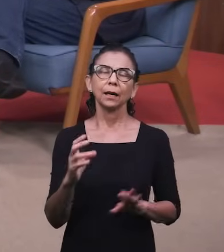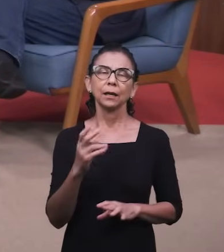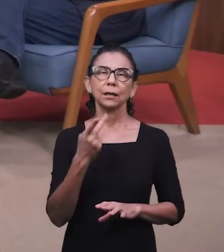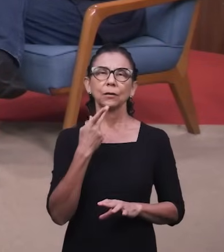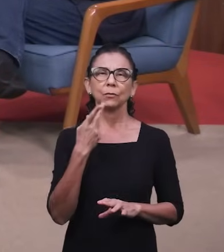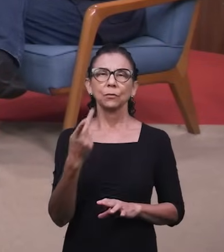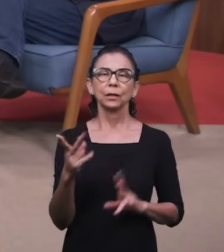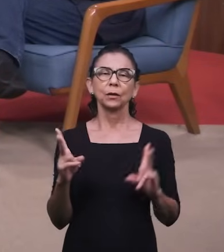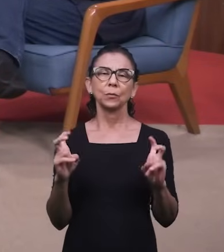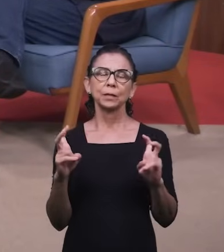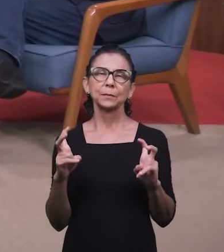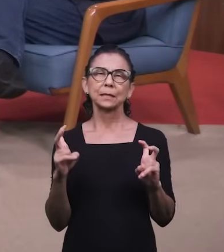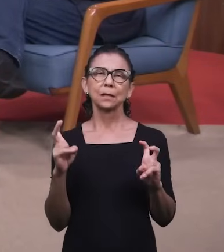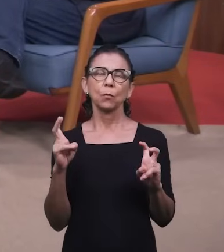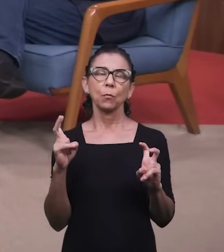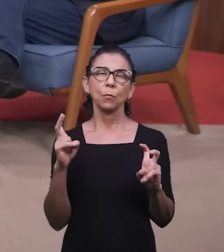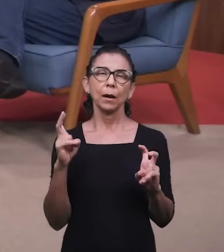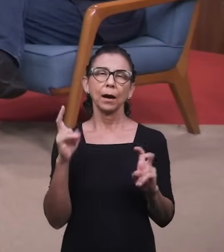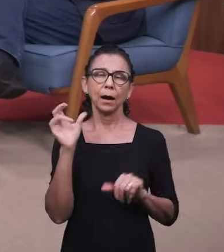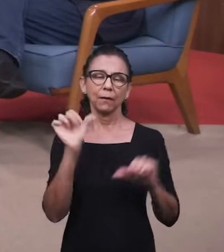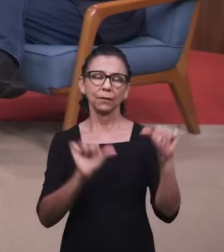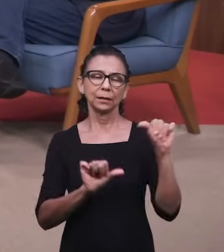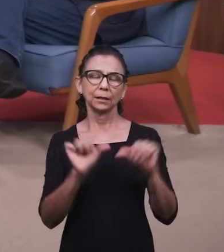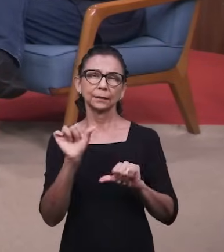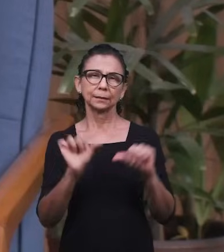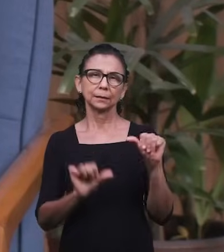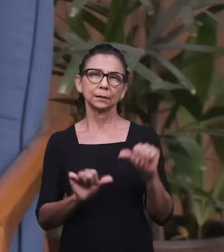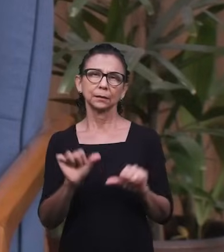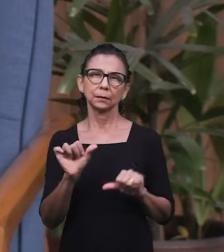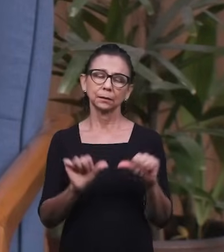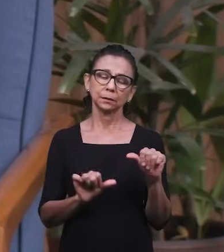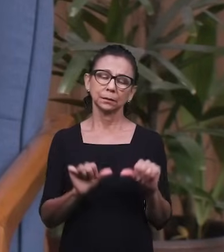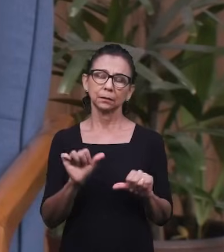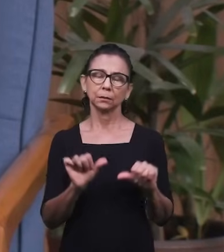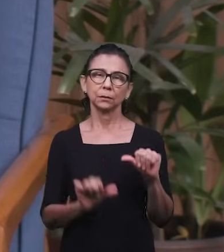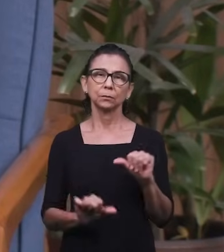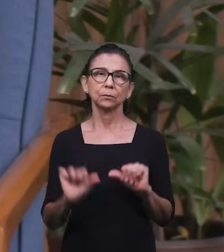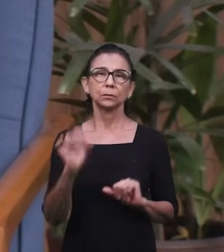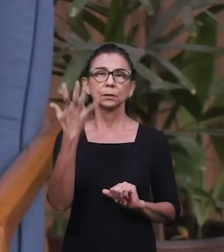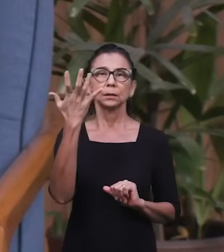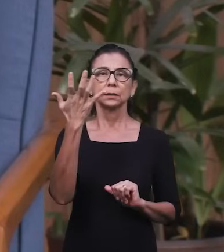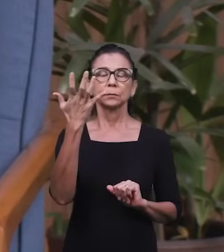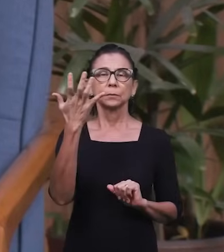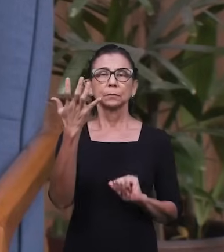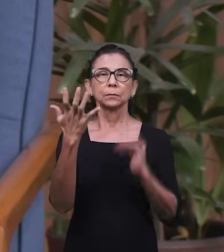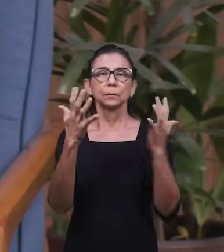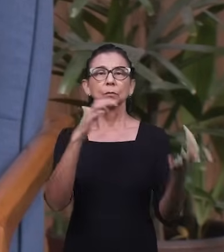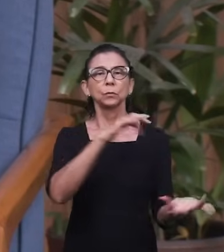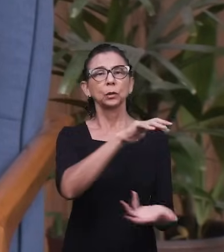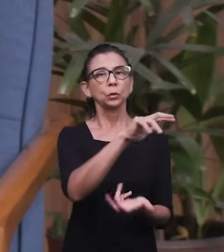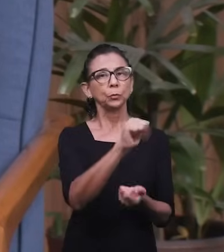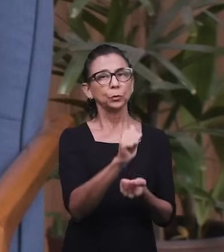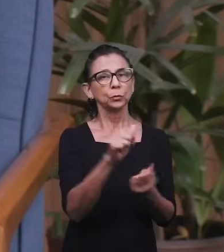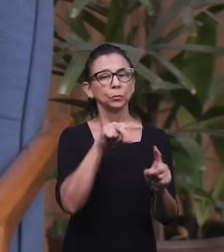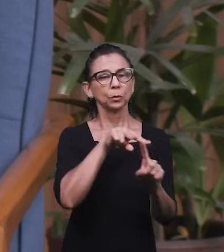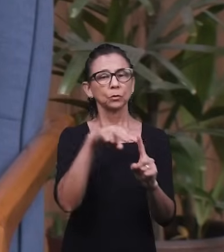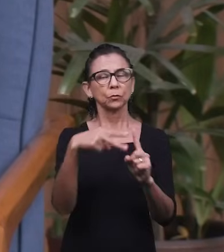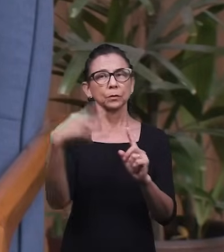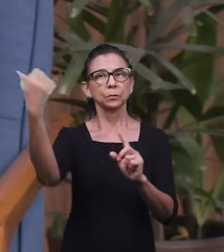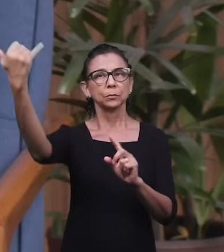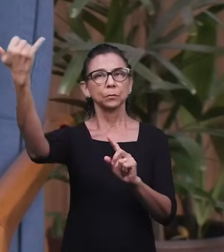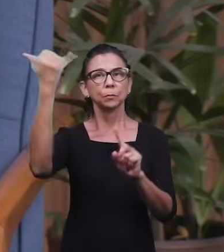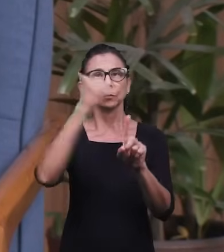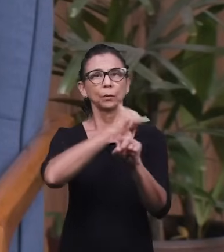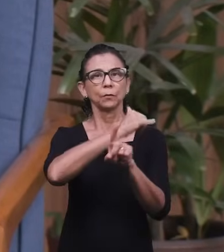eu vou usar uma expressão, numa análise do que acontece no mundo de hoje sob a ótica profética,